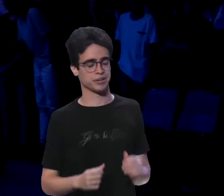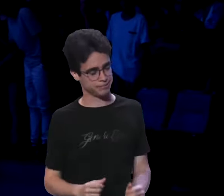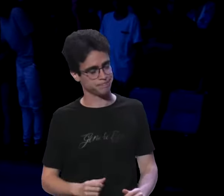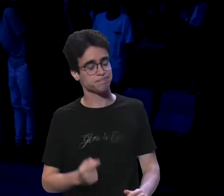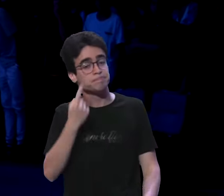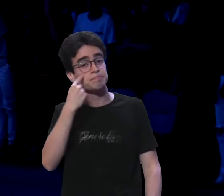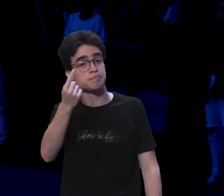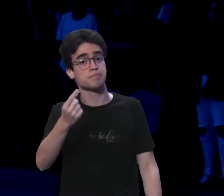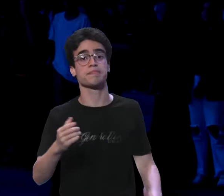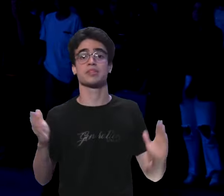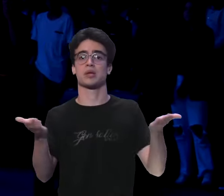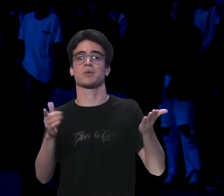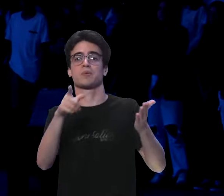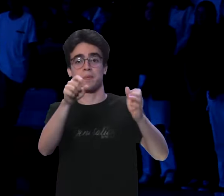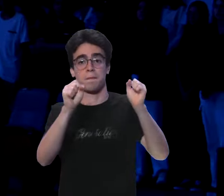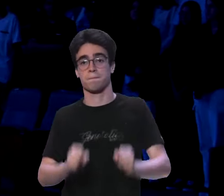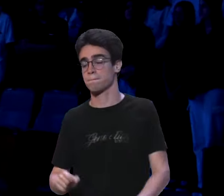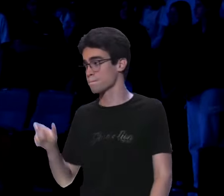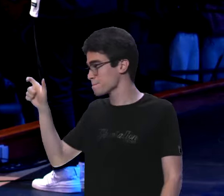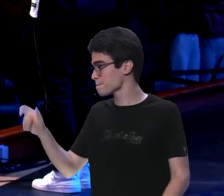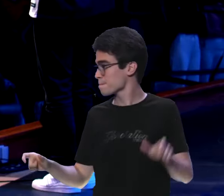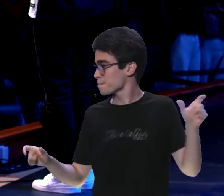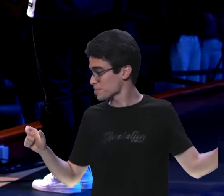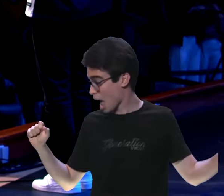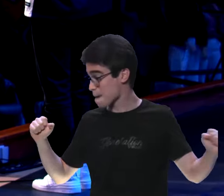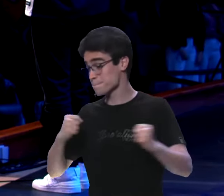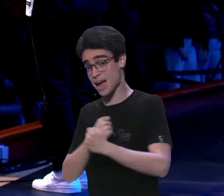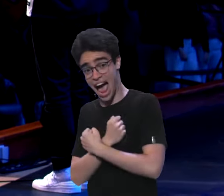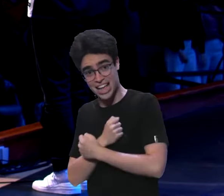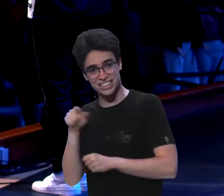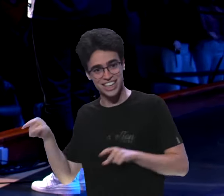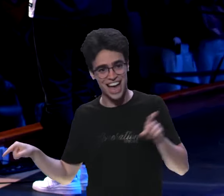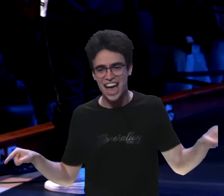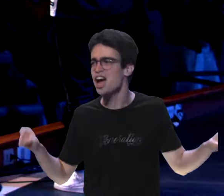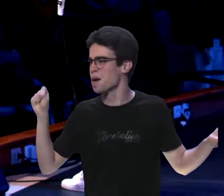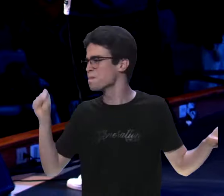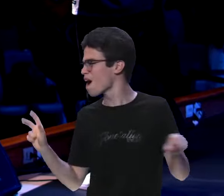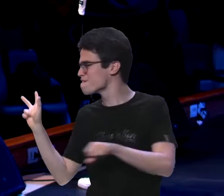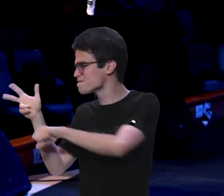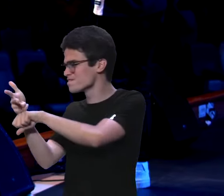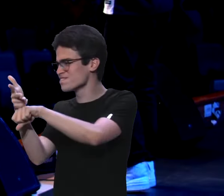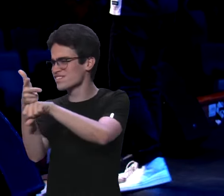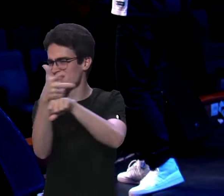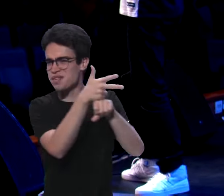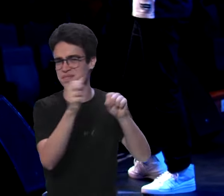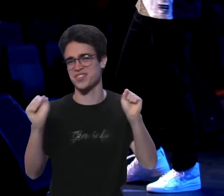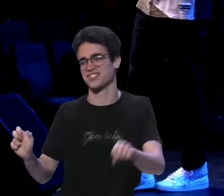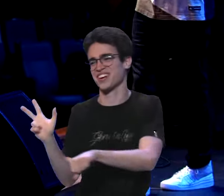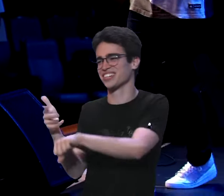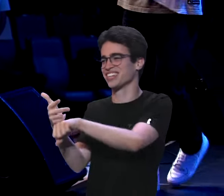seguinte. Eu quero que você abrace a pessoa que está do seu lado. Amor, filma isso que vai ser legal. Laura, você também.